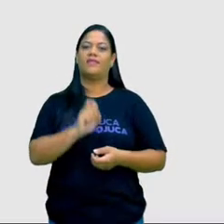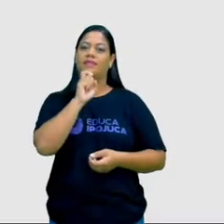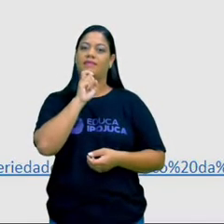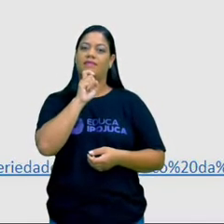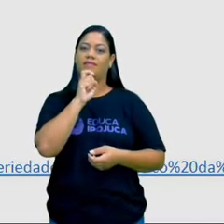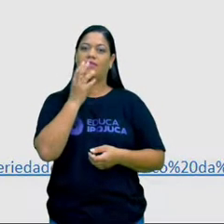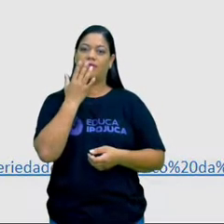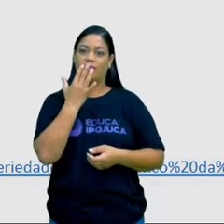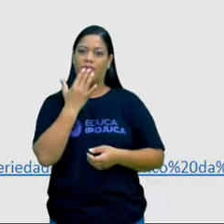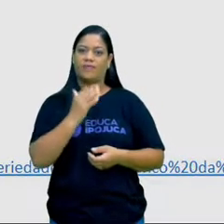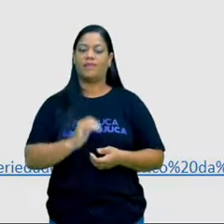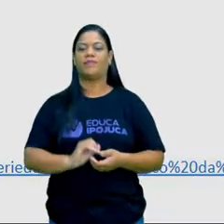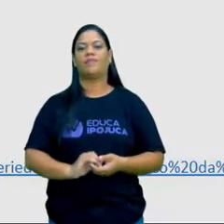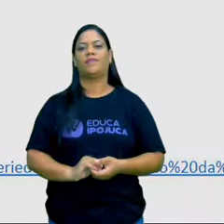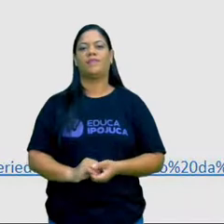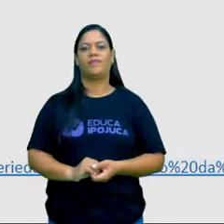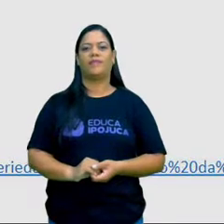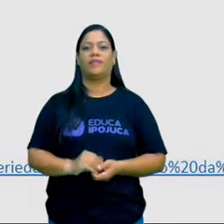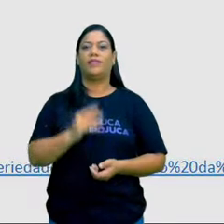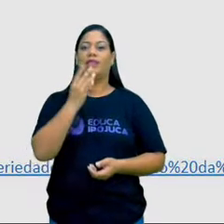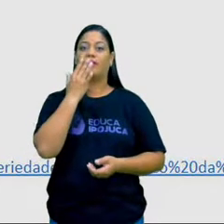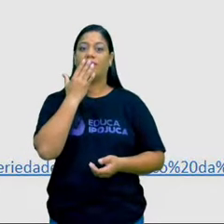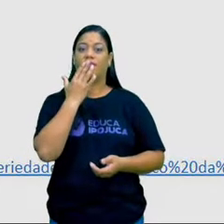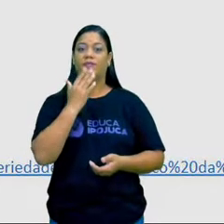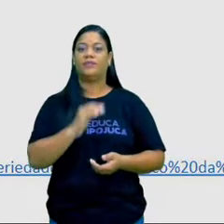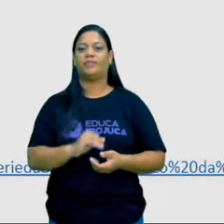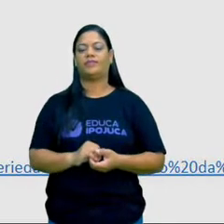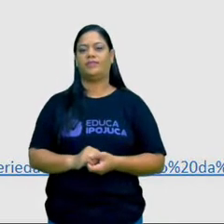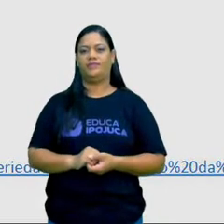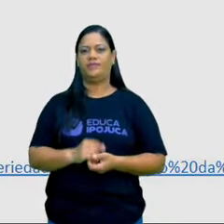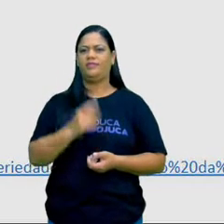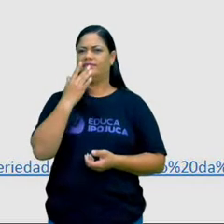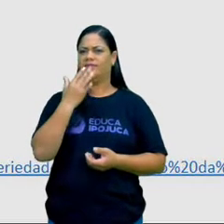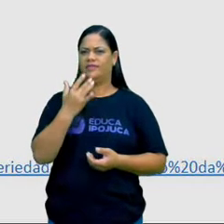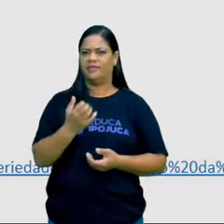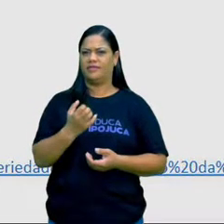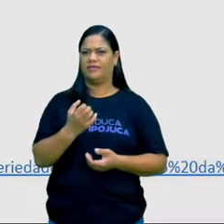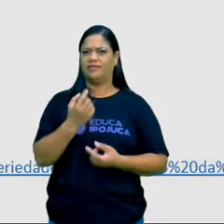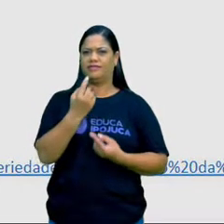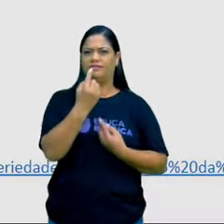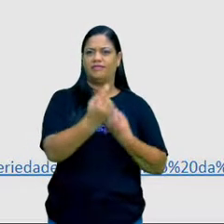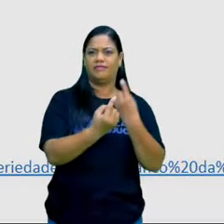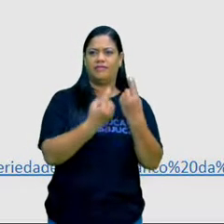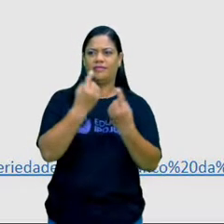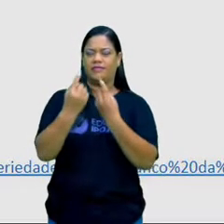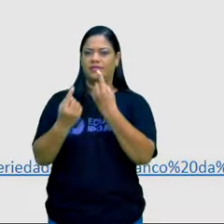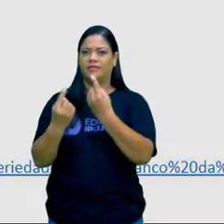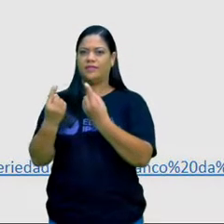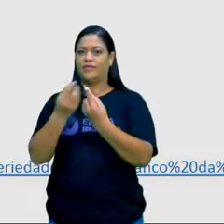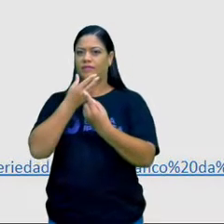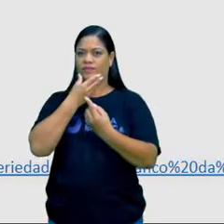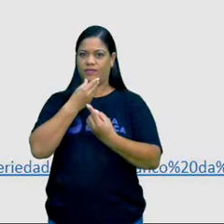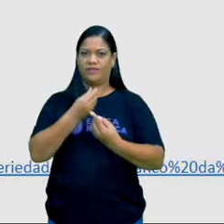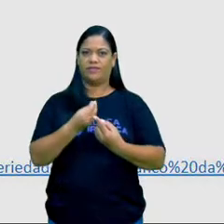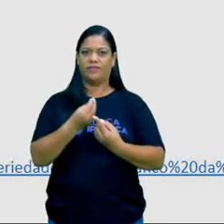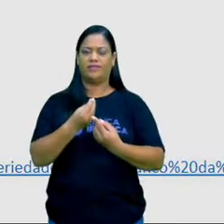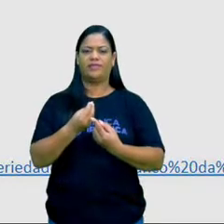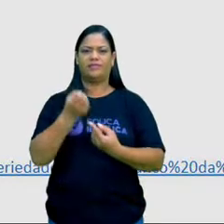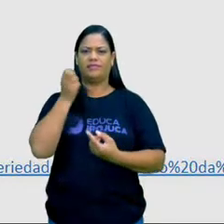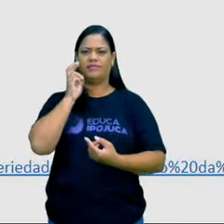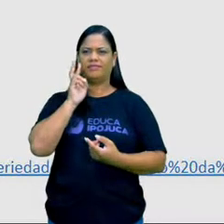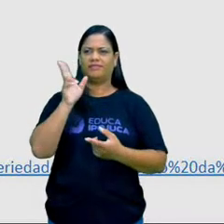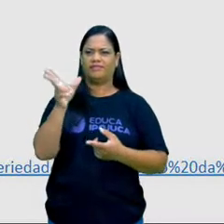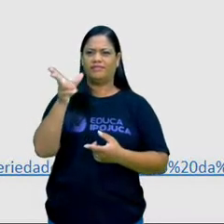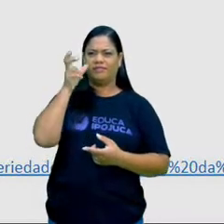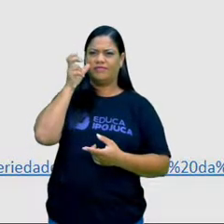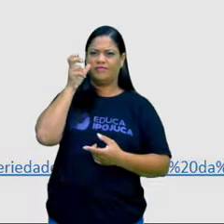frias. A cor, ela é a linguagem individual. O homem reage a ela,